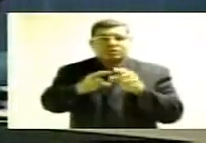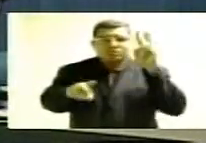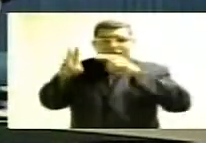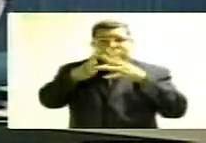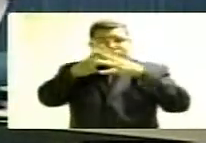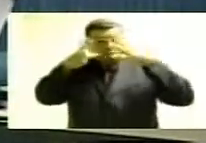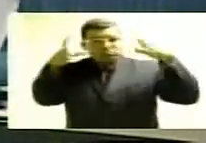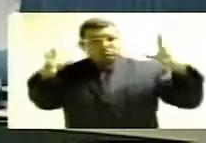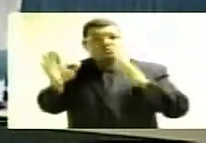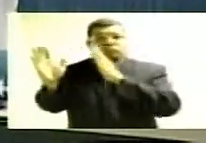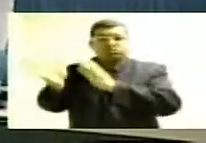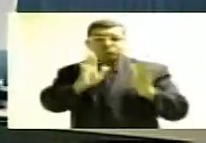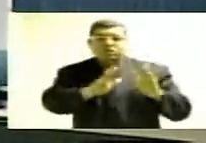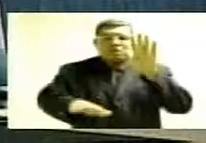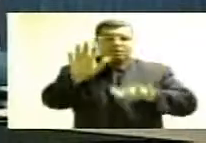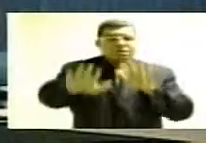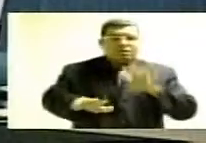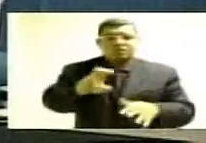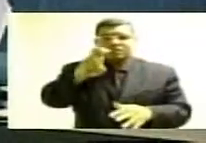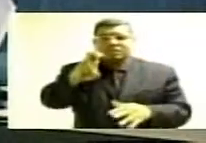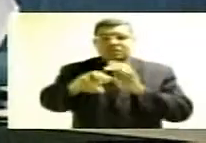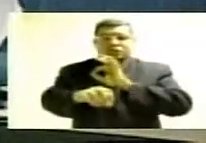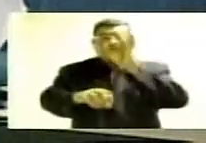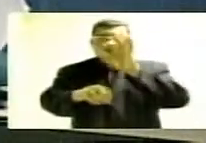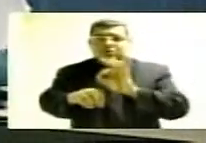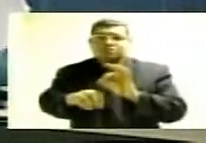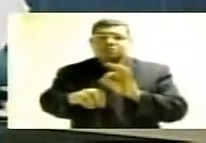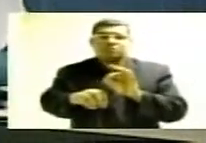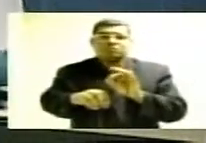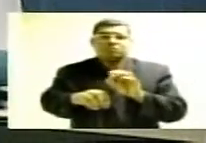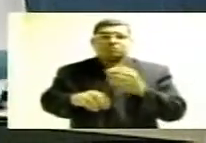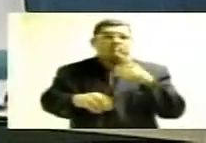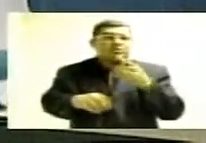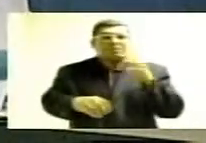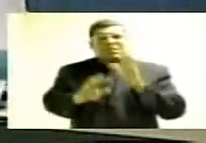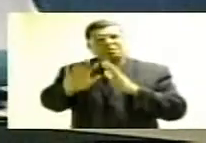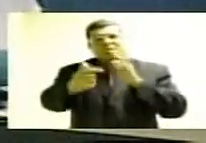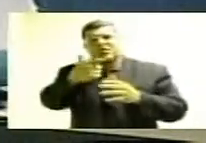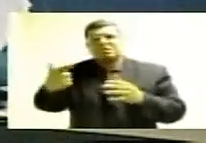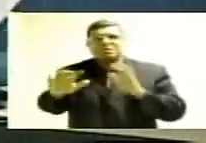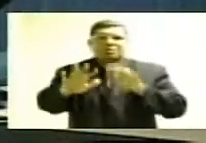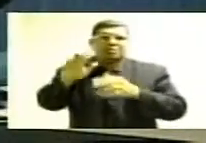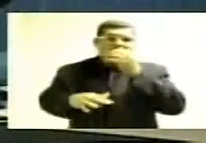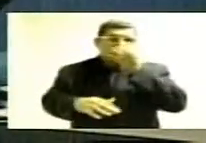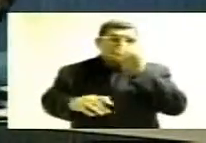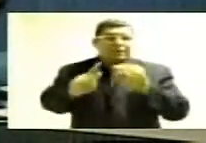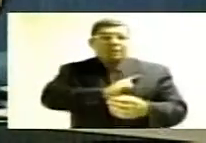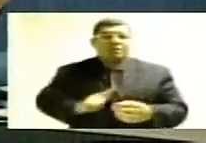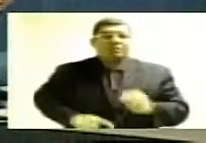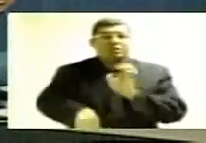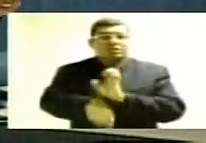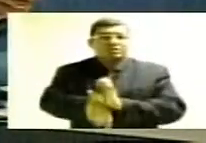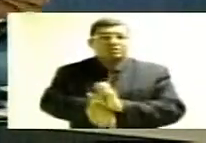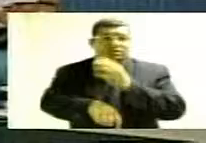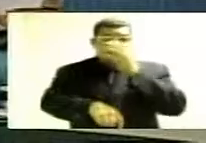de crescimento na ordem de no máximo 5%, que não vai dar nem 2%, o governo do estado,